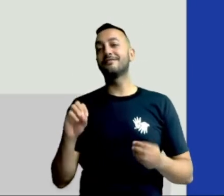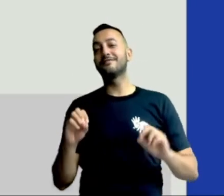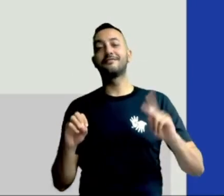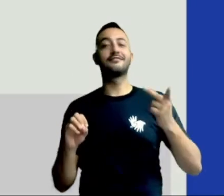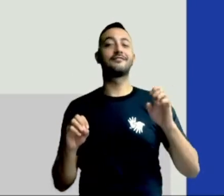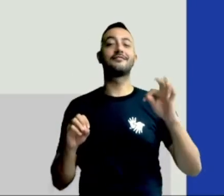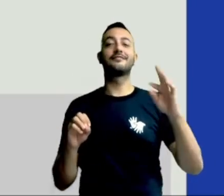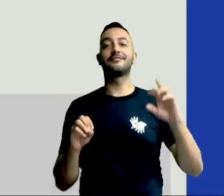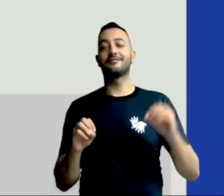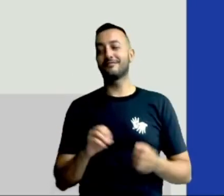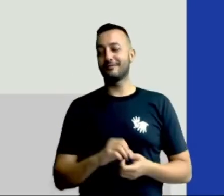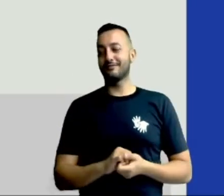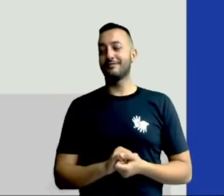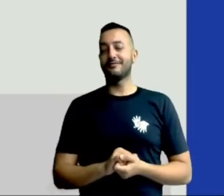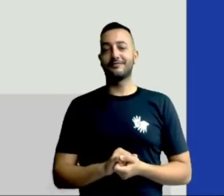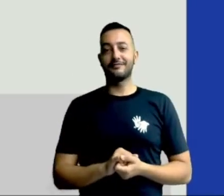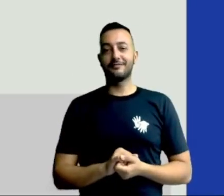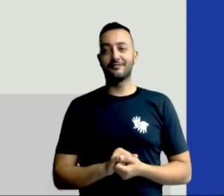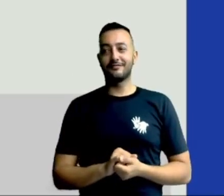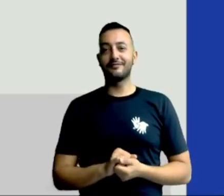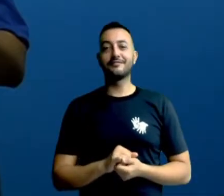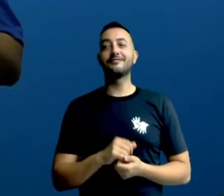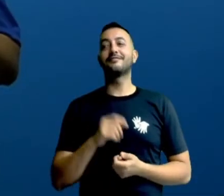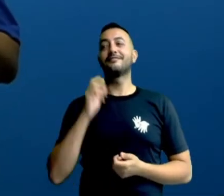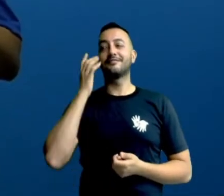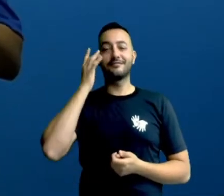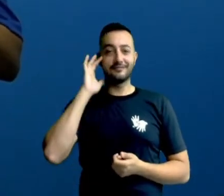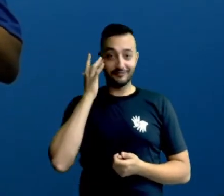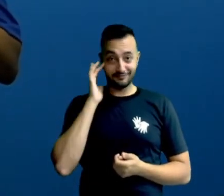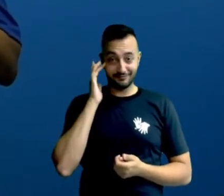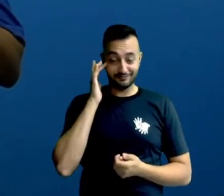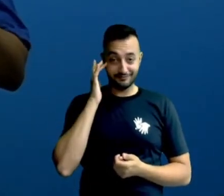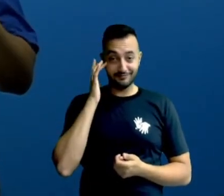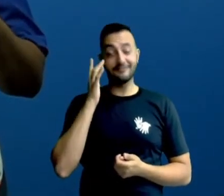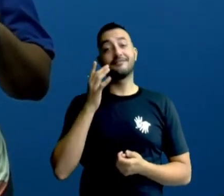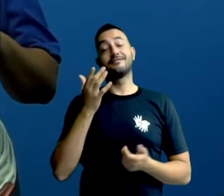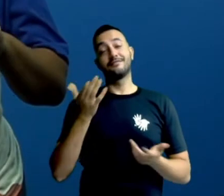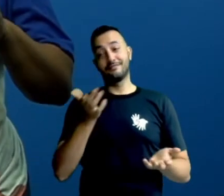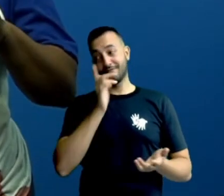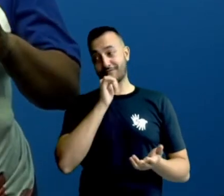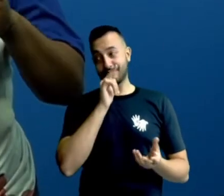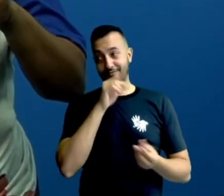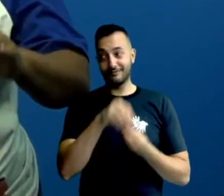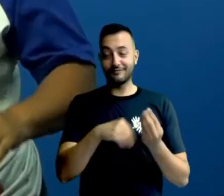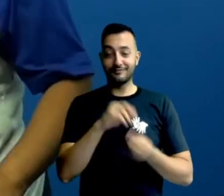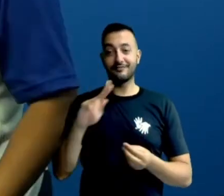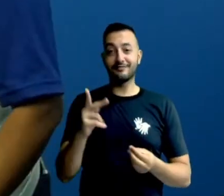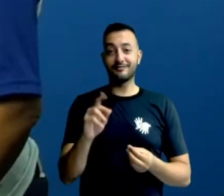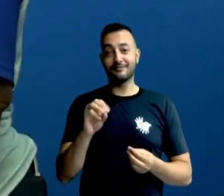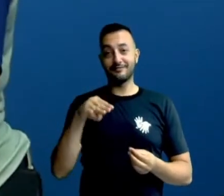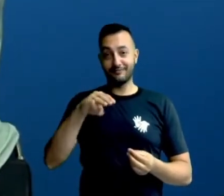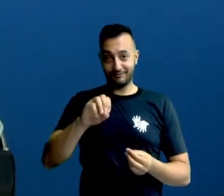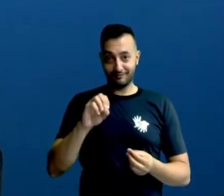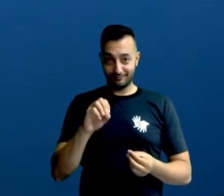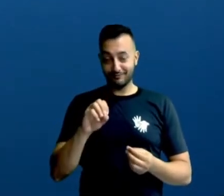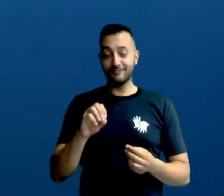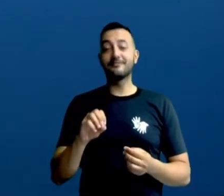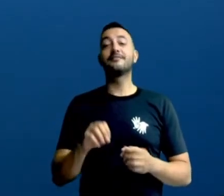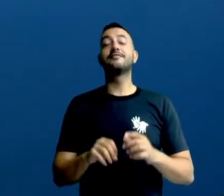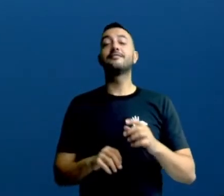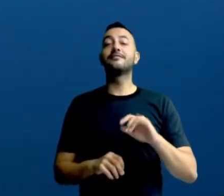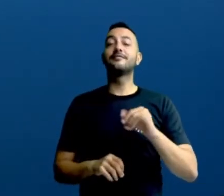heterogênea? Homogênea. Fernando acha que água com gelo é mistura homogênea. E